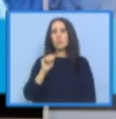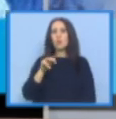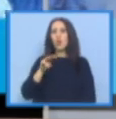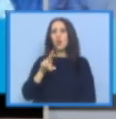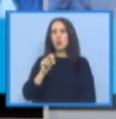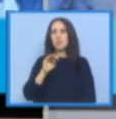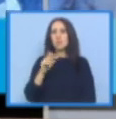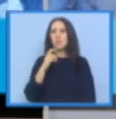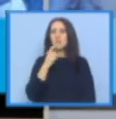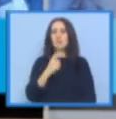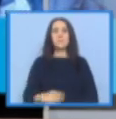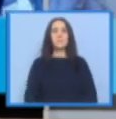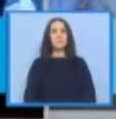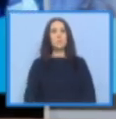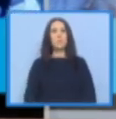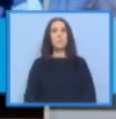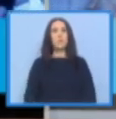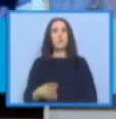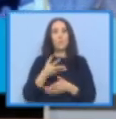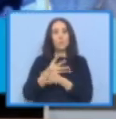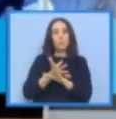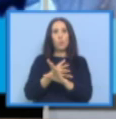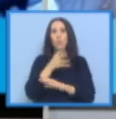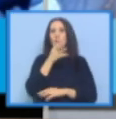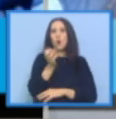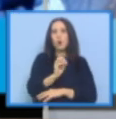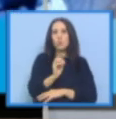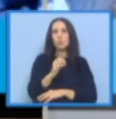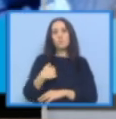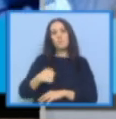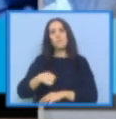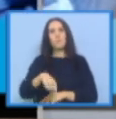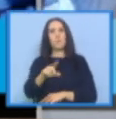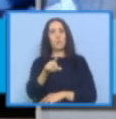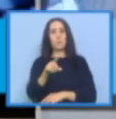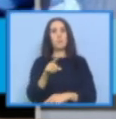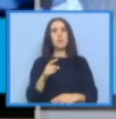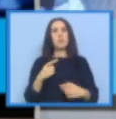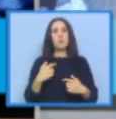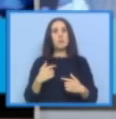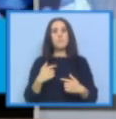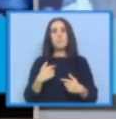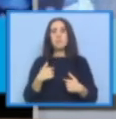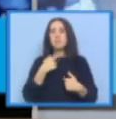seguinte: sem dizer o fogo, vou para ele. Sem